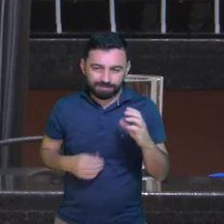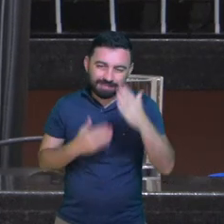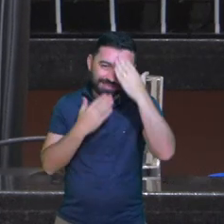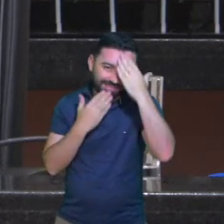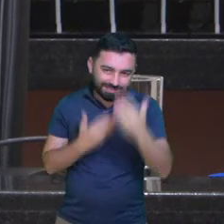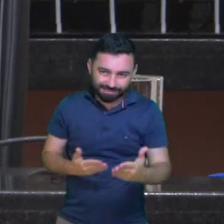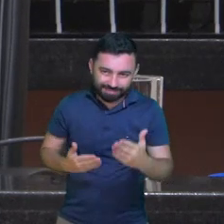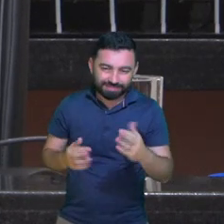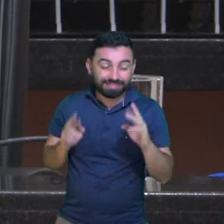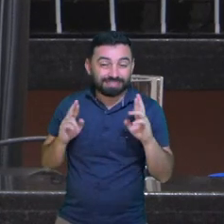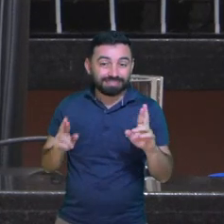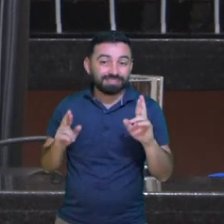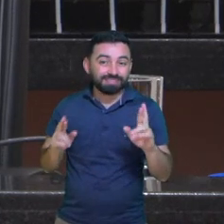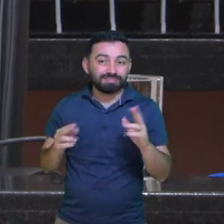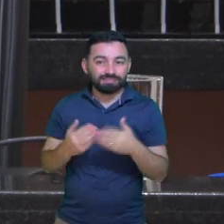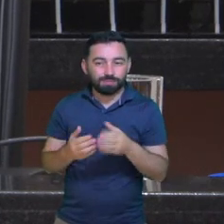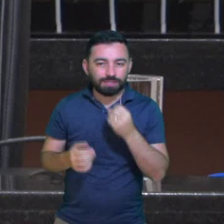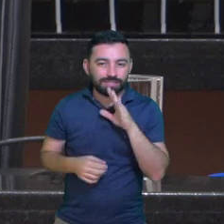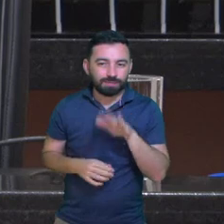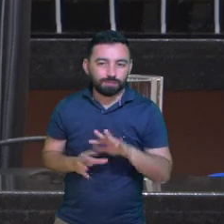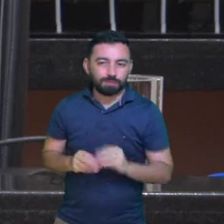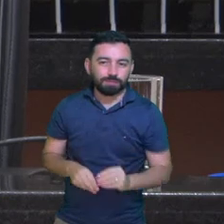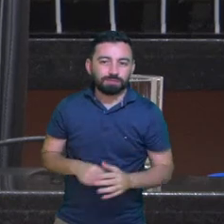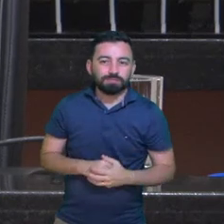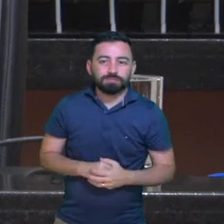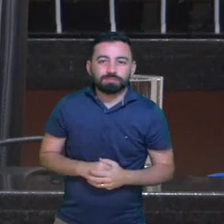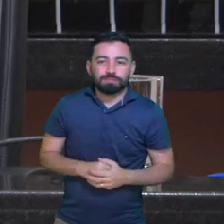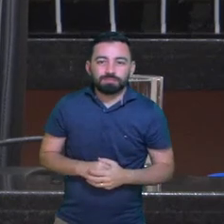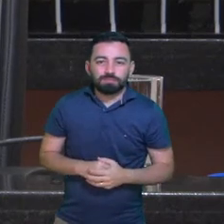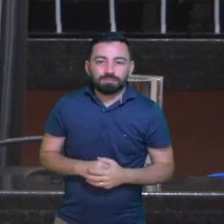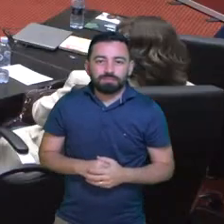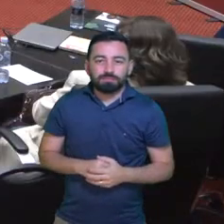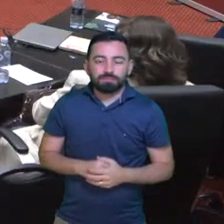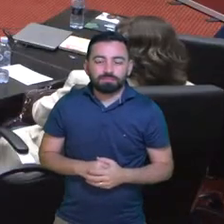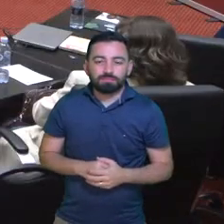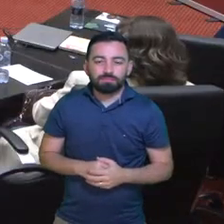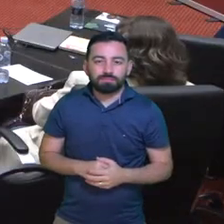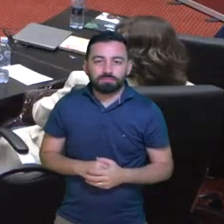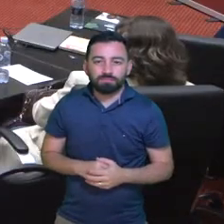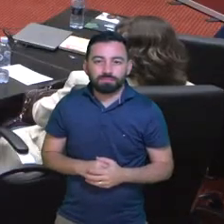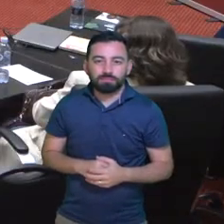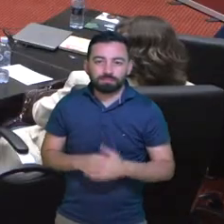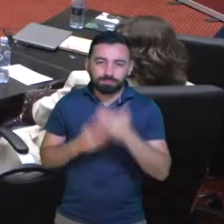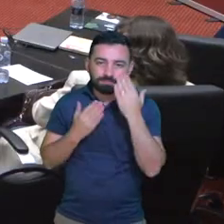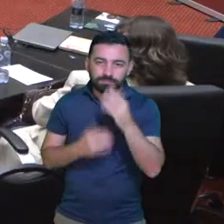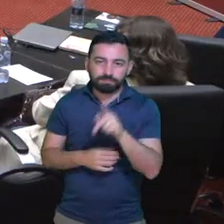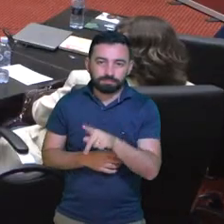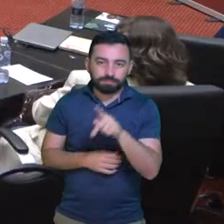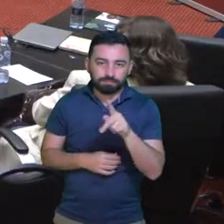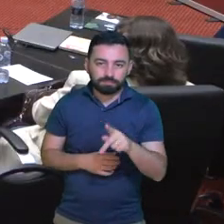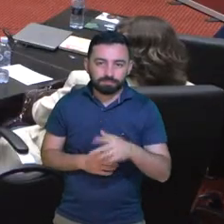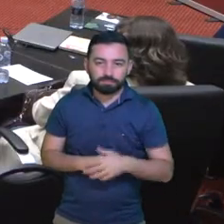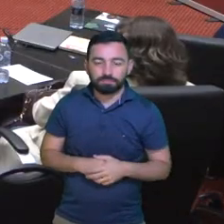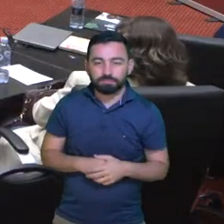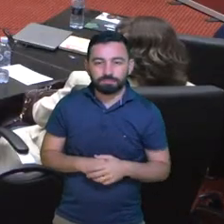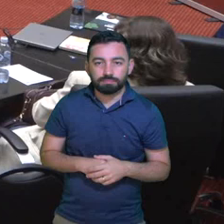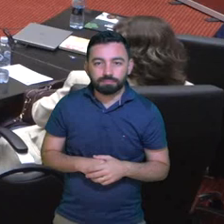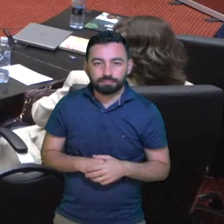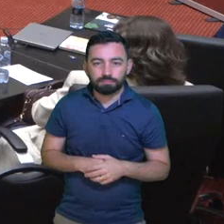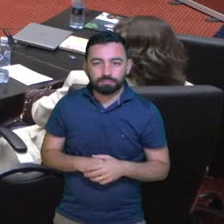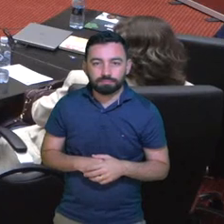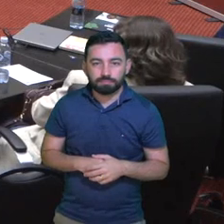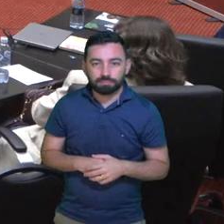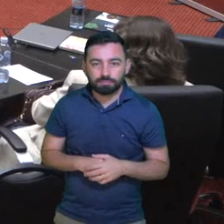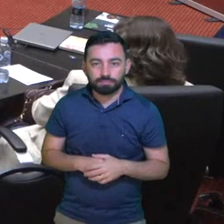e desejo boa tarde a todos Obrigada Professor meu Derlan